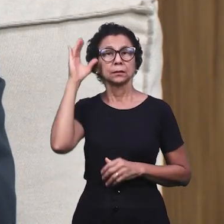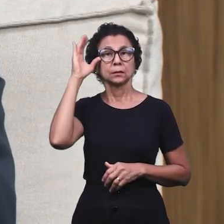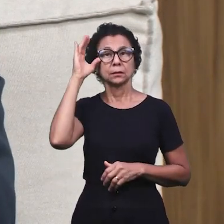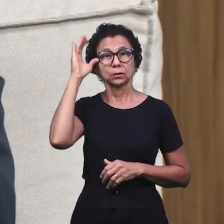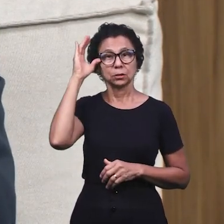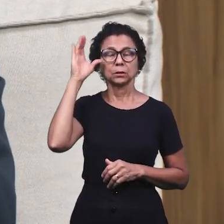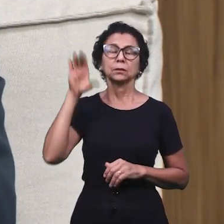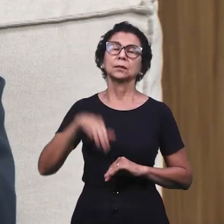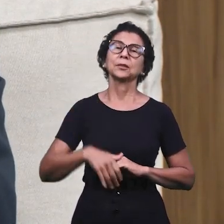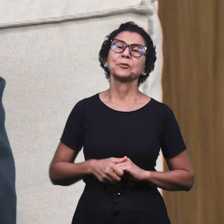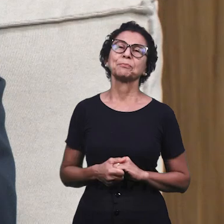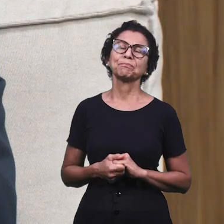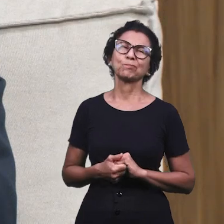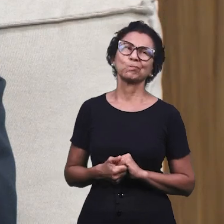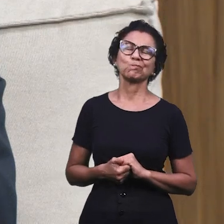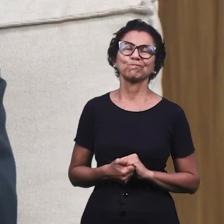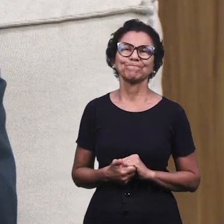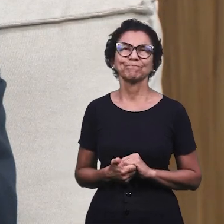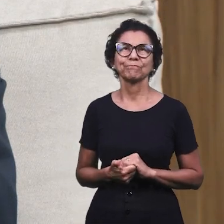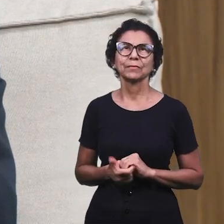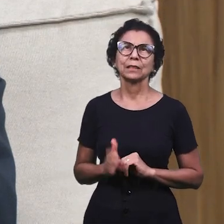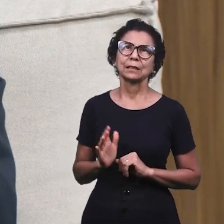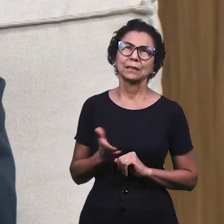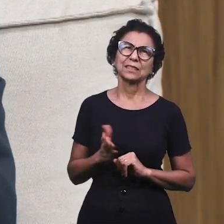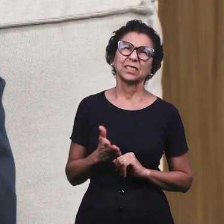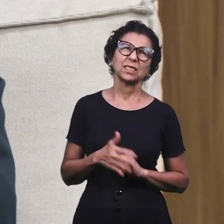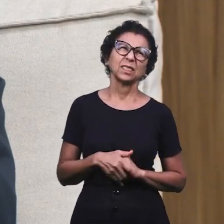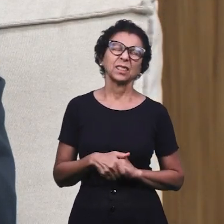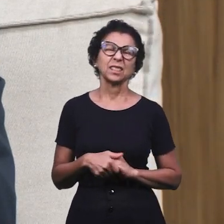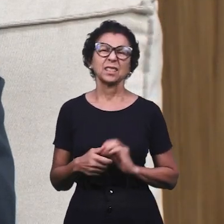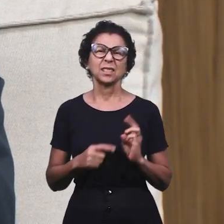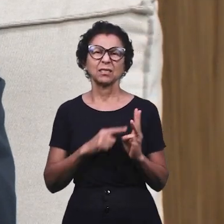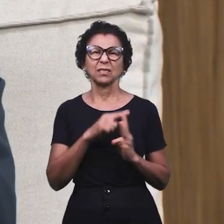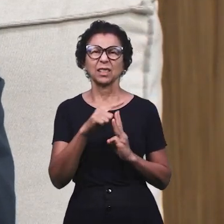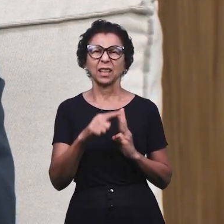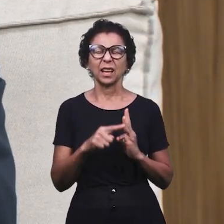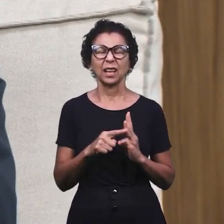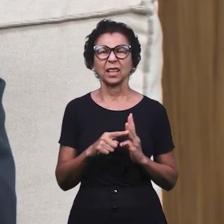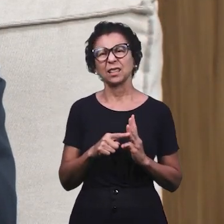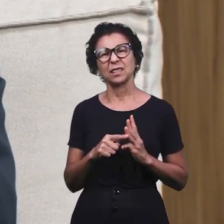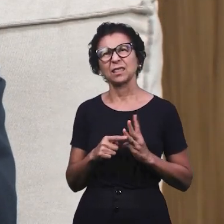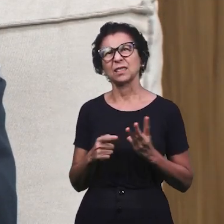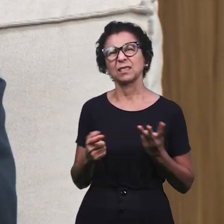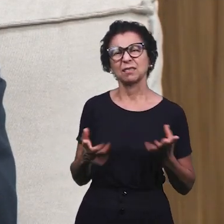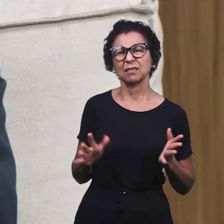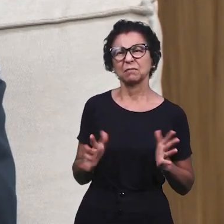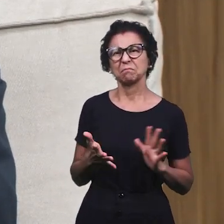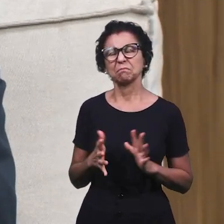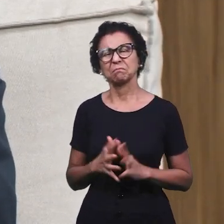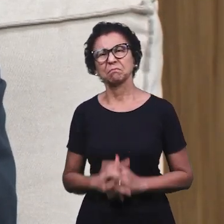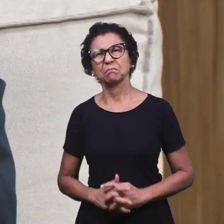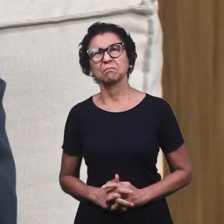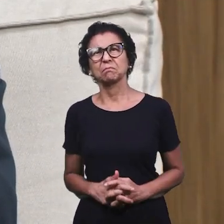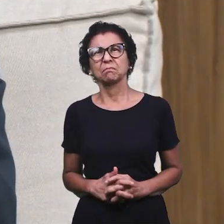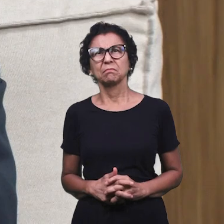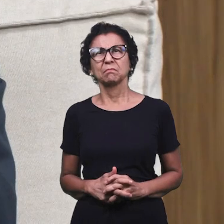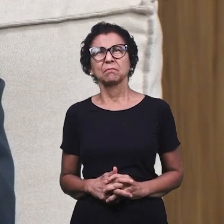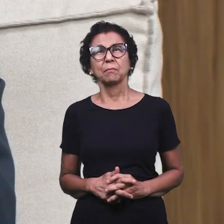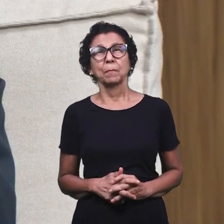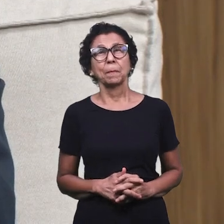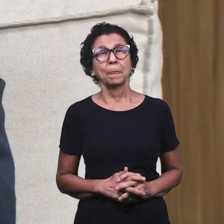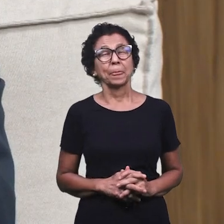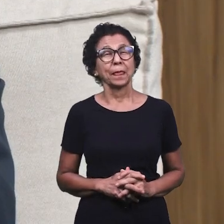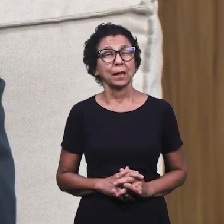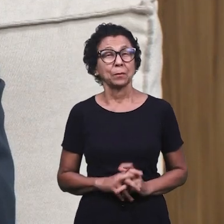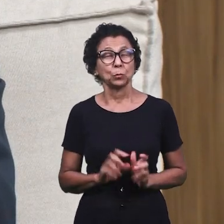China, elas já são assim, são 3 fases e são dezenas